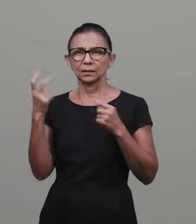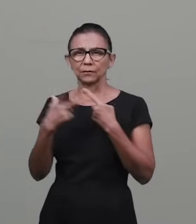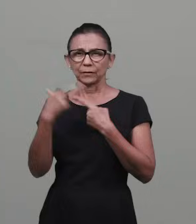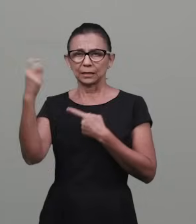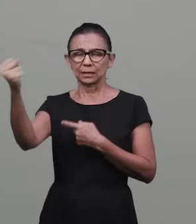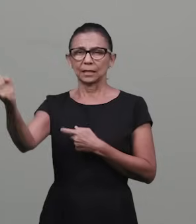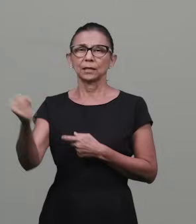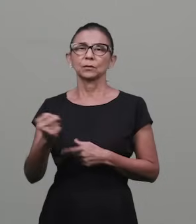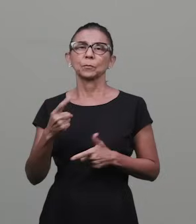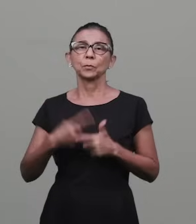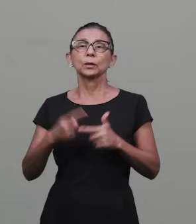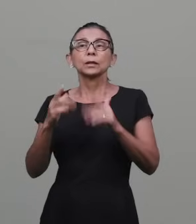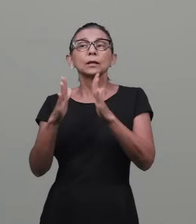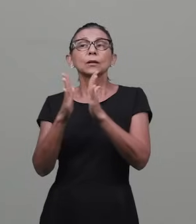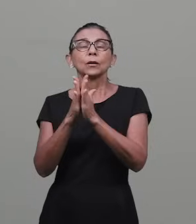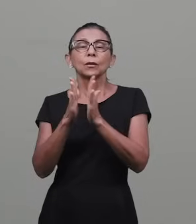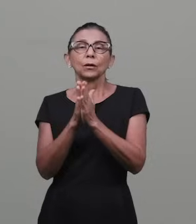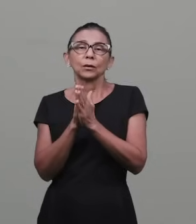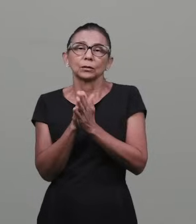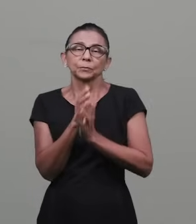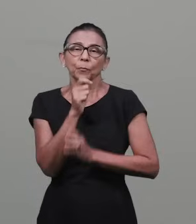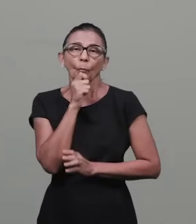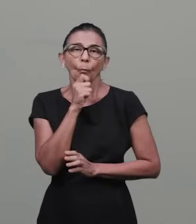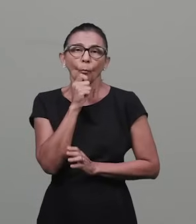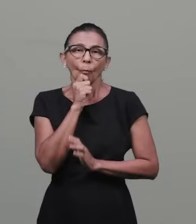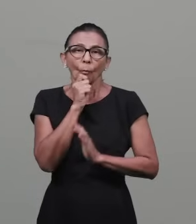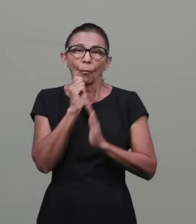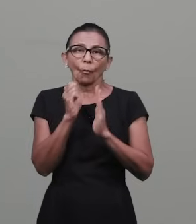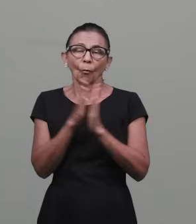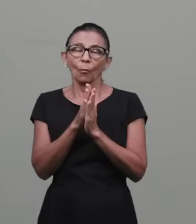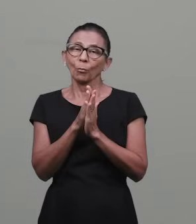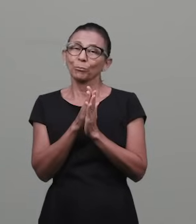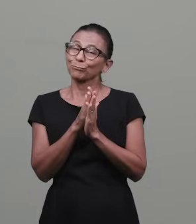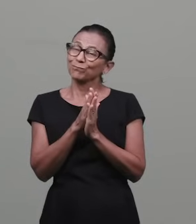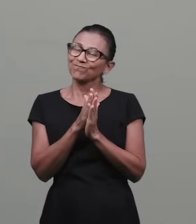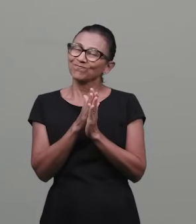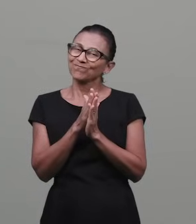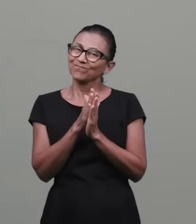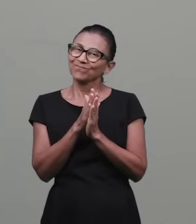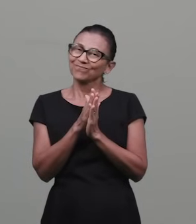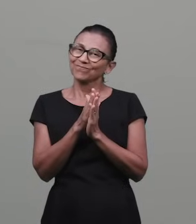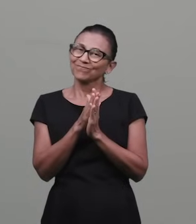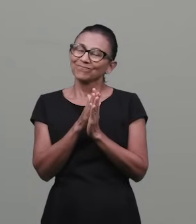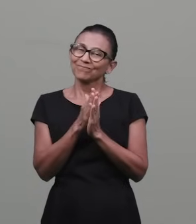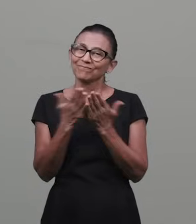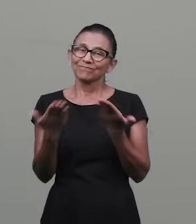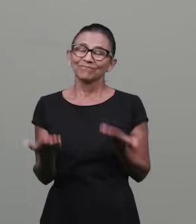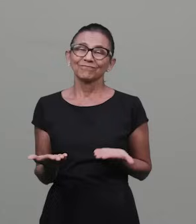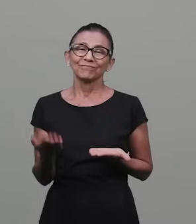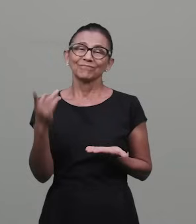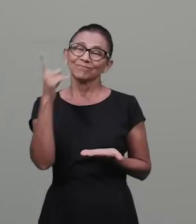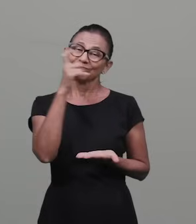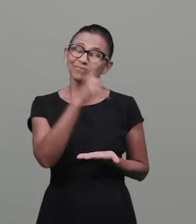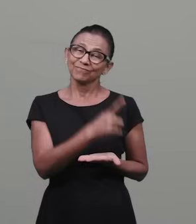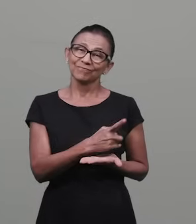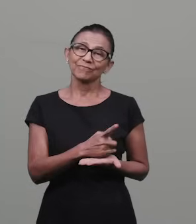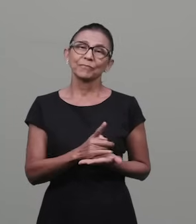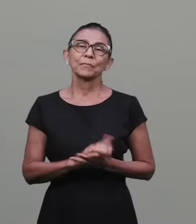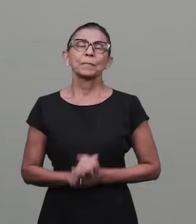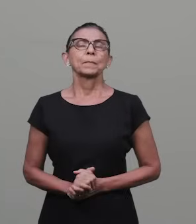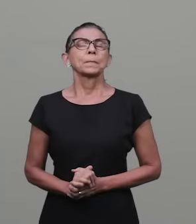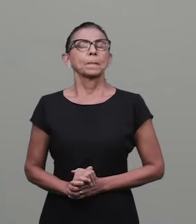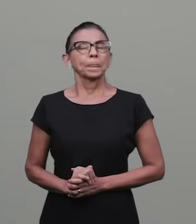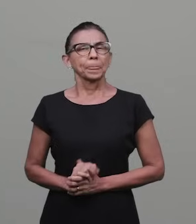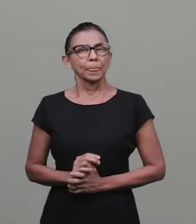oração. Sem oração, nada conseguimos. E quanto mais você age nesse processo de sacerdócio universal,